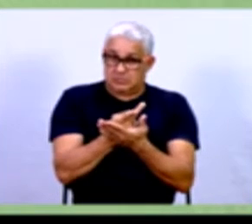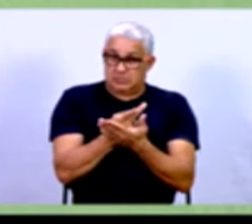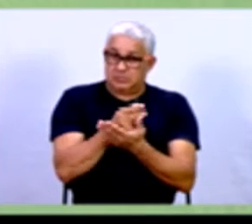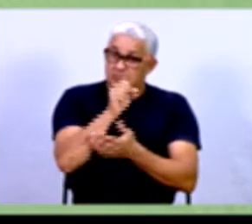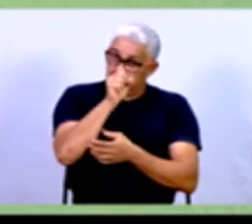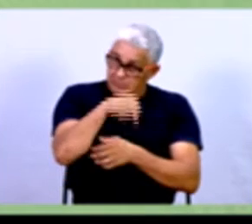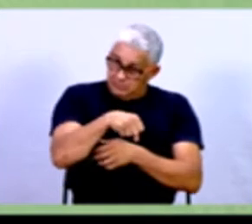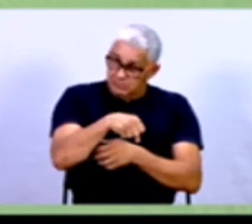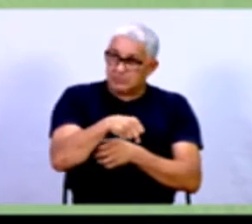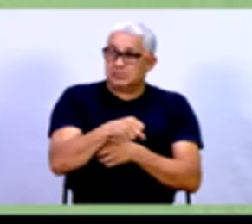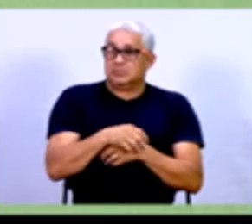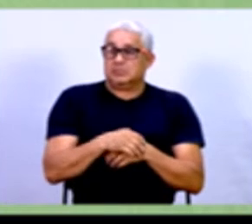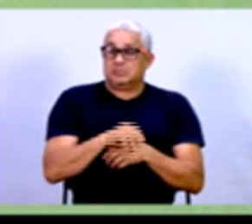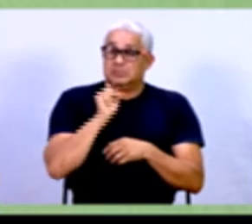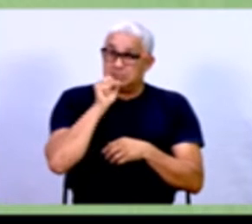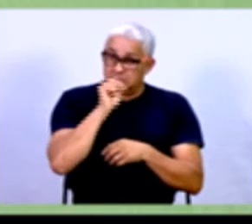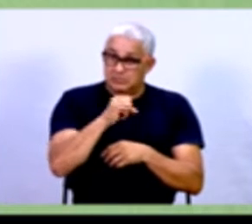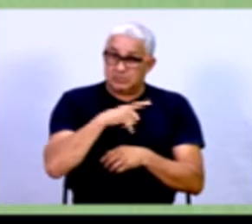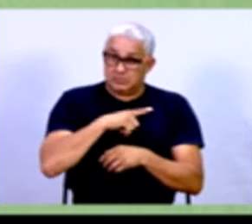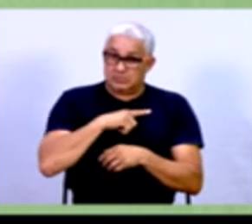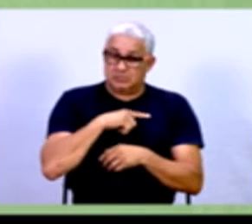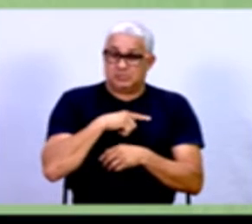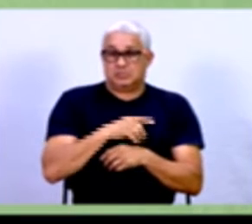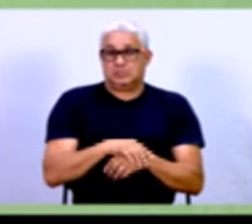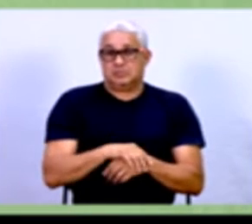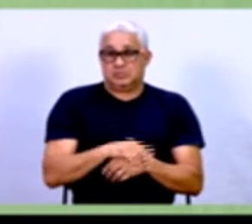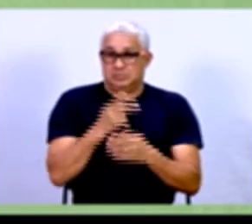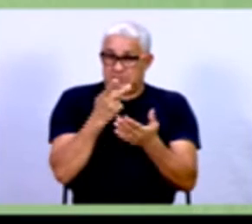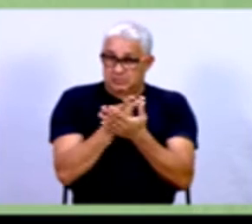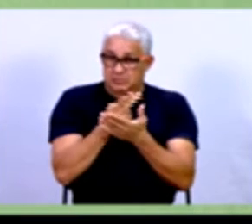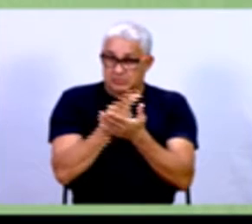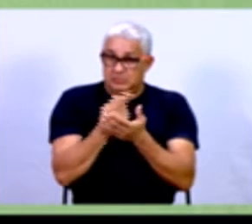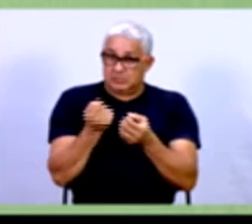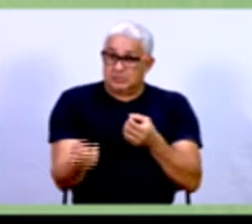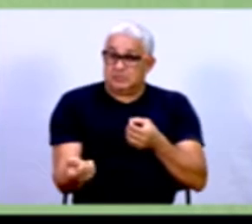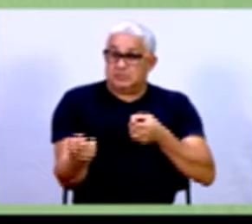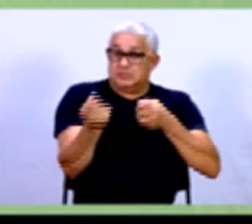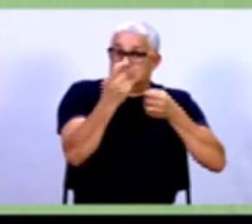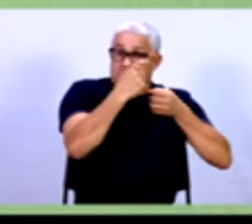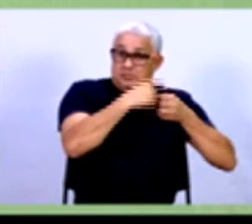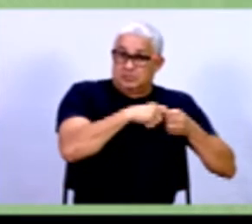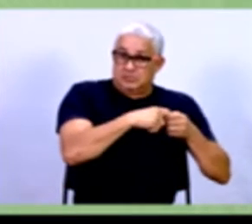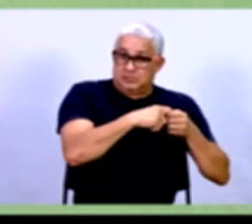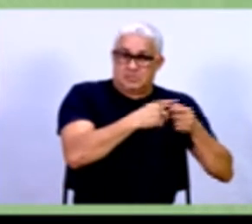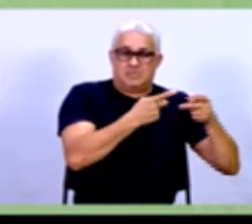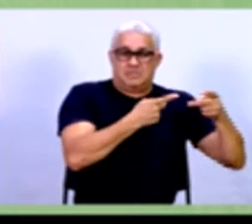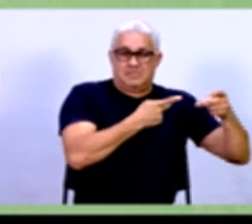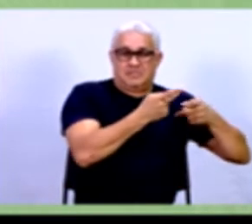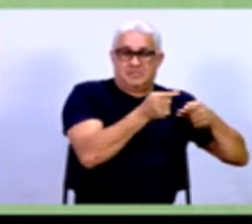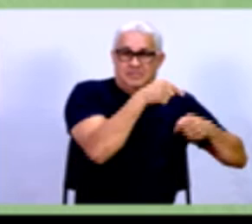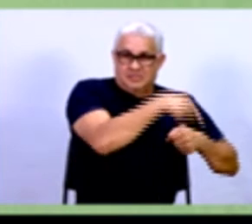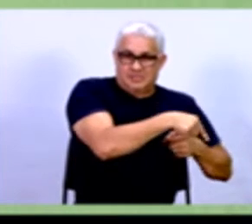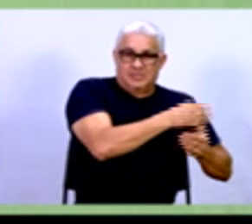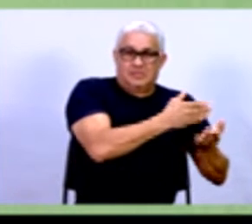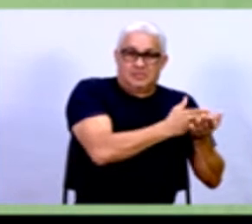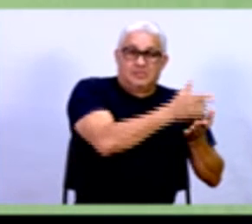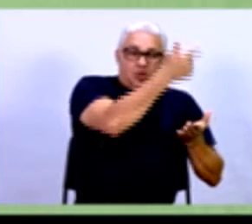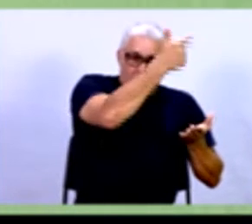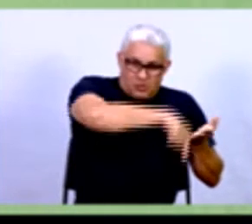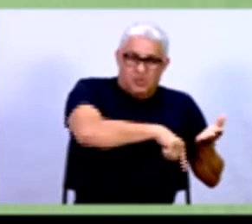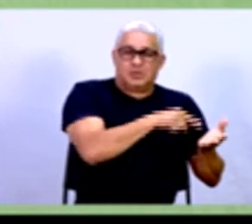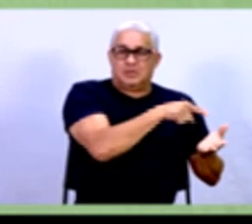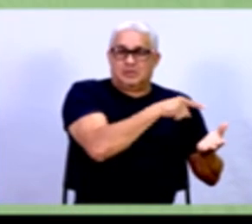Sim. Se apresentar erros, pessoal, nós vamos voltar aqui para o planejamento e começar de novo. Se